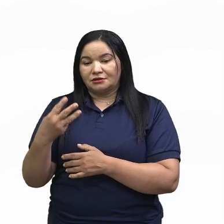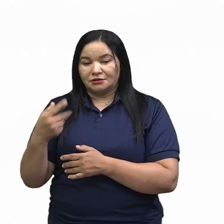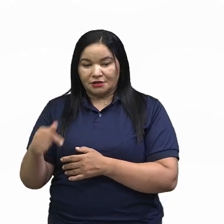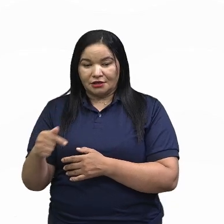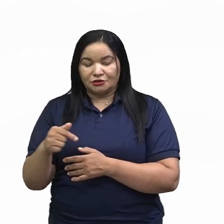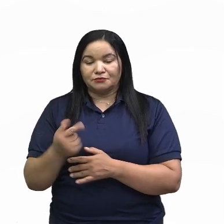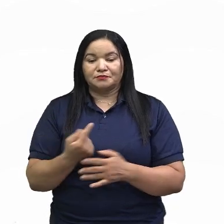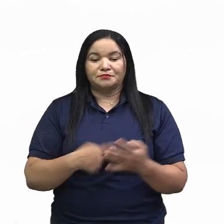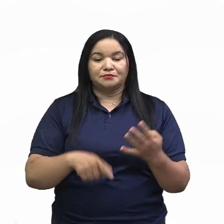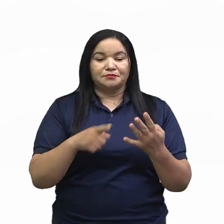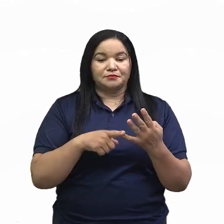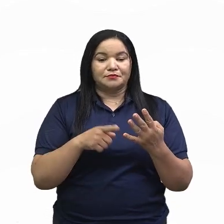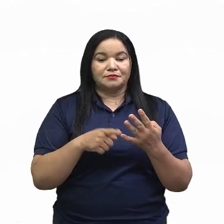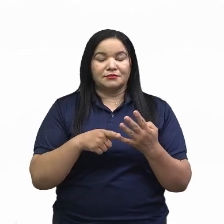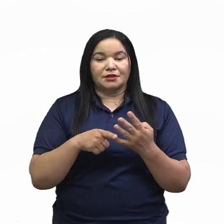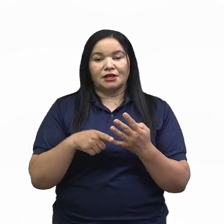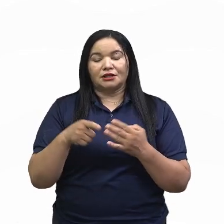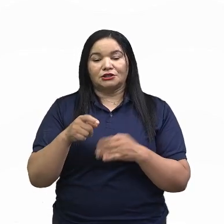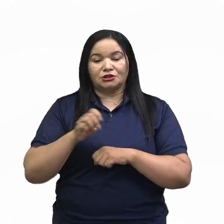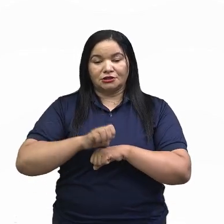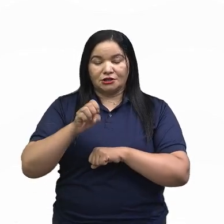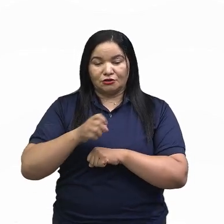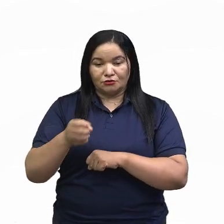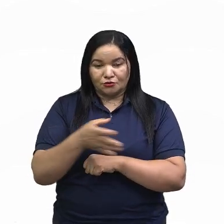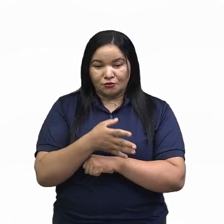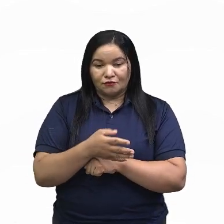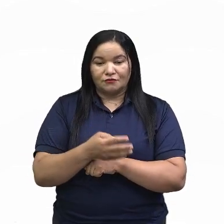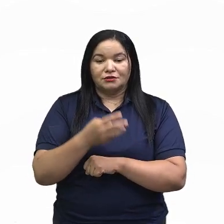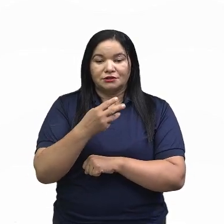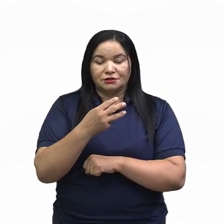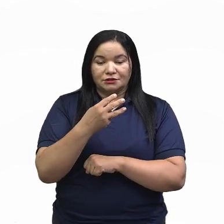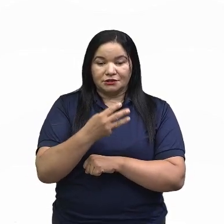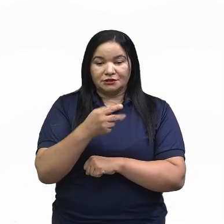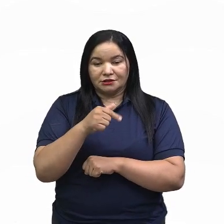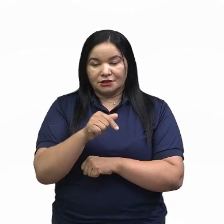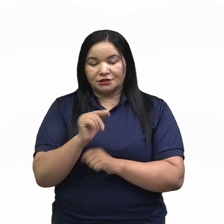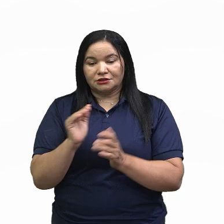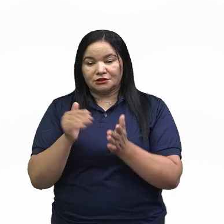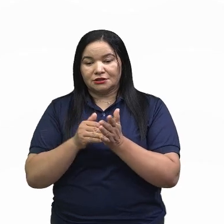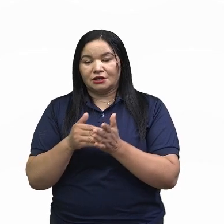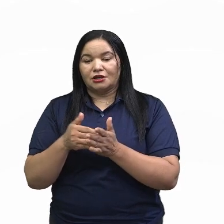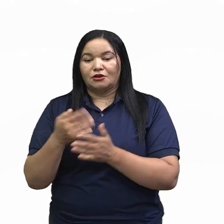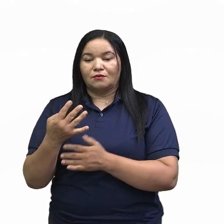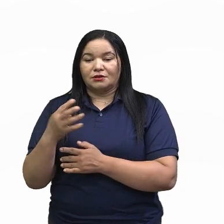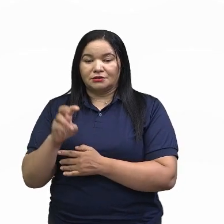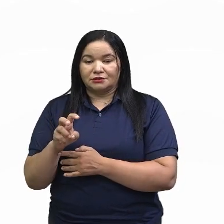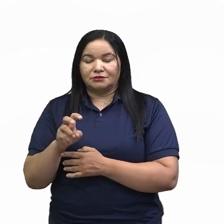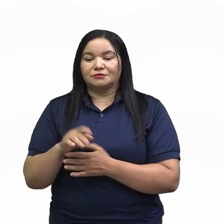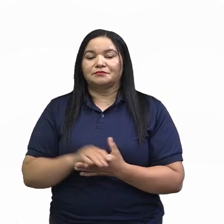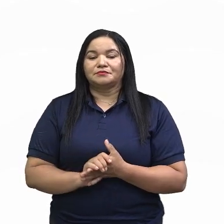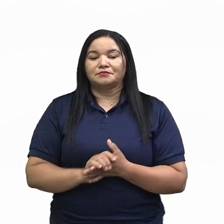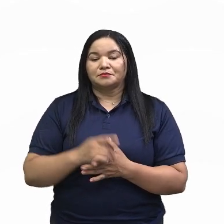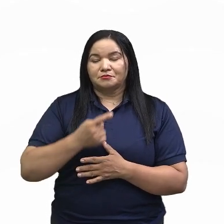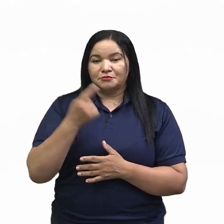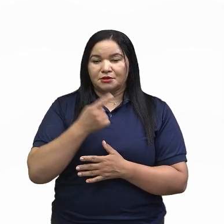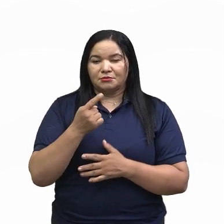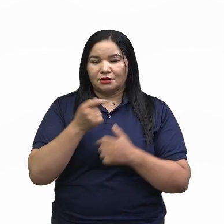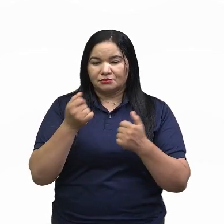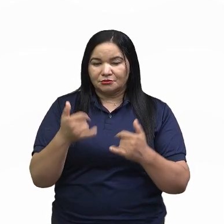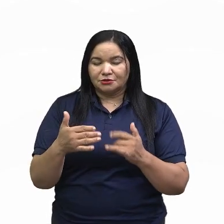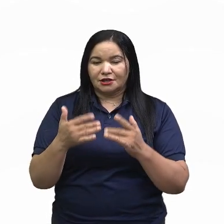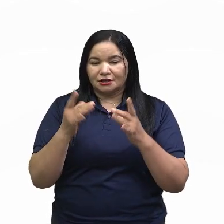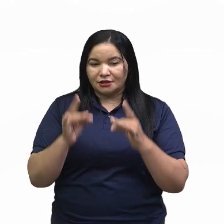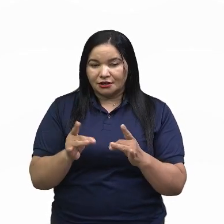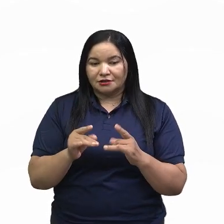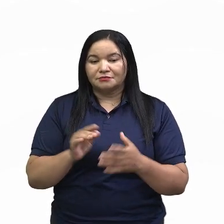o Estado Novo, que vai de 37 a 45. Vamos ao governo provisório. Nós temos